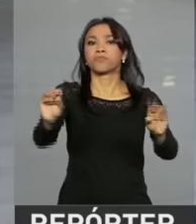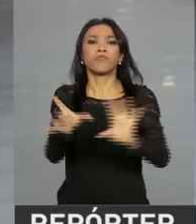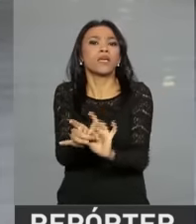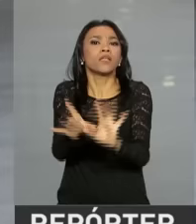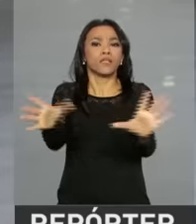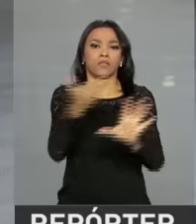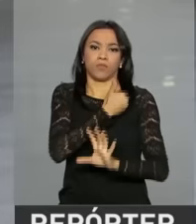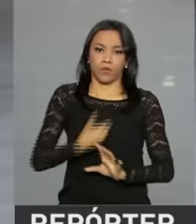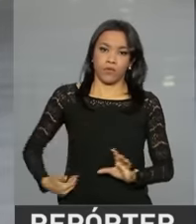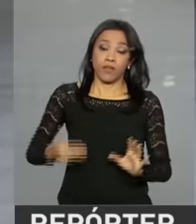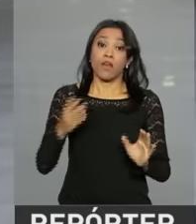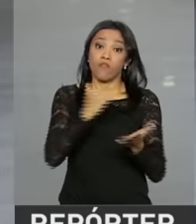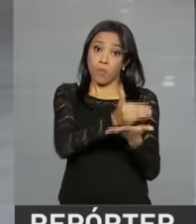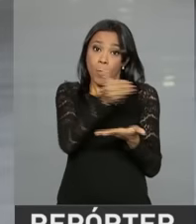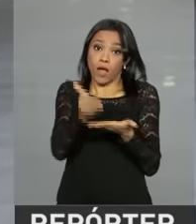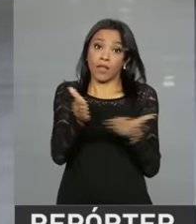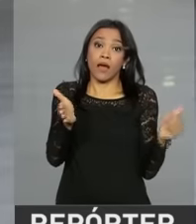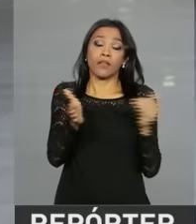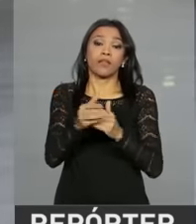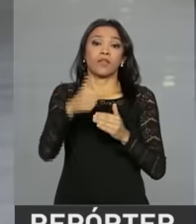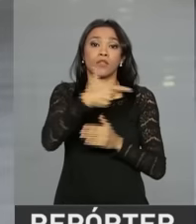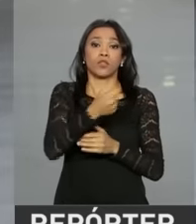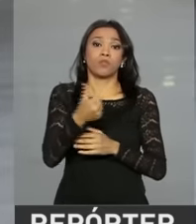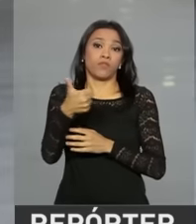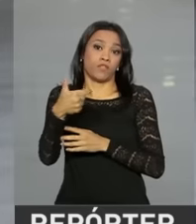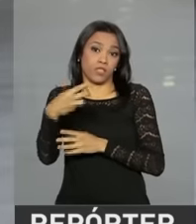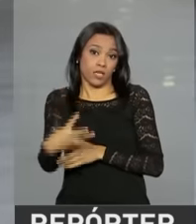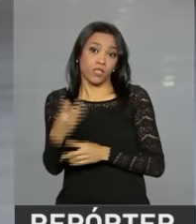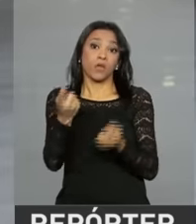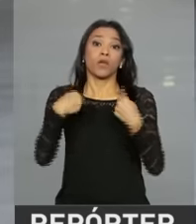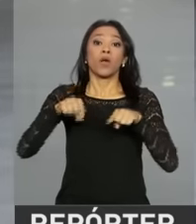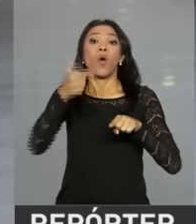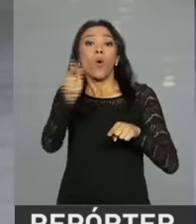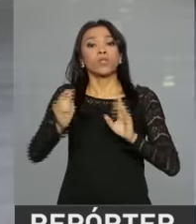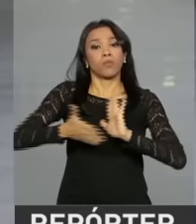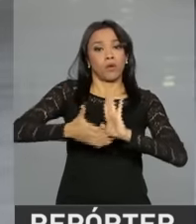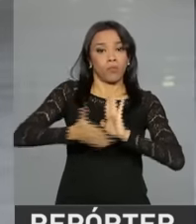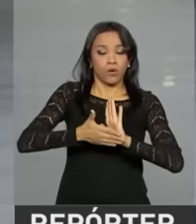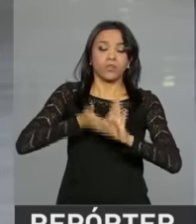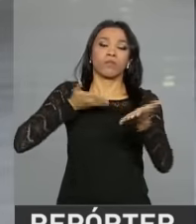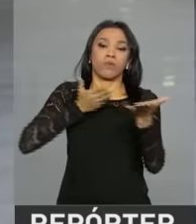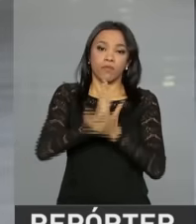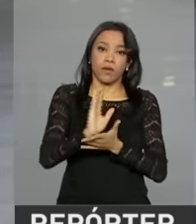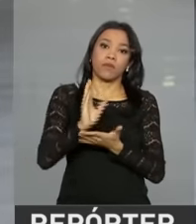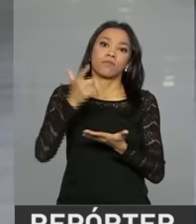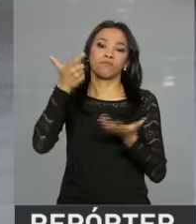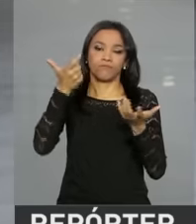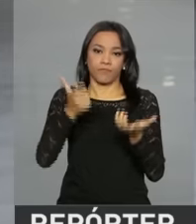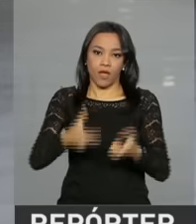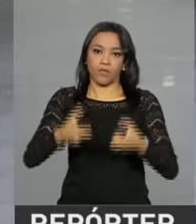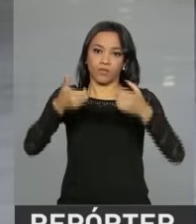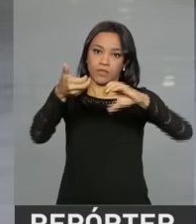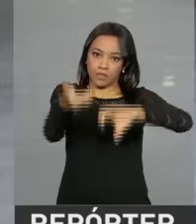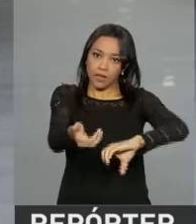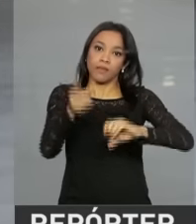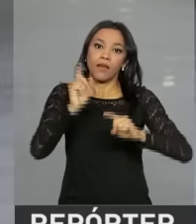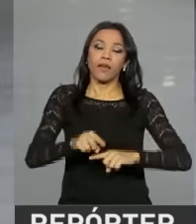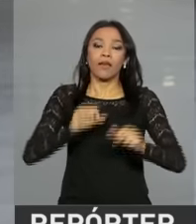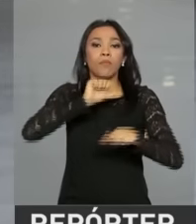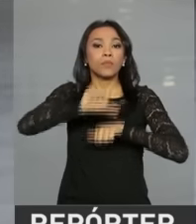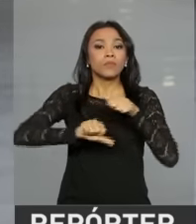até 2023. Outra proposta importante que foi aprovada ontem pelo Senado é a medida provisória da